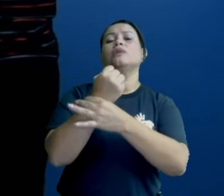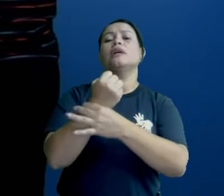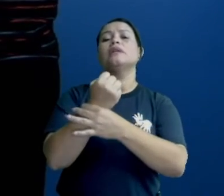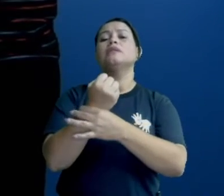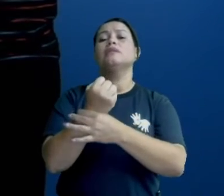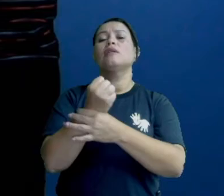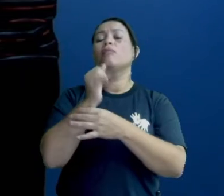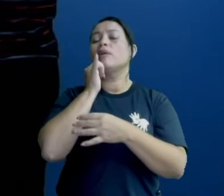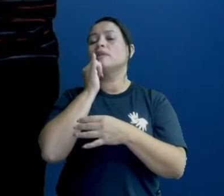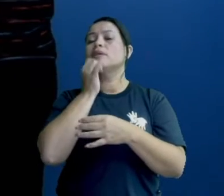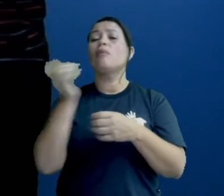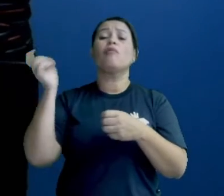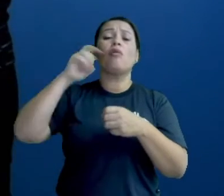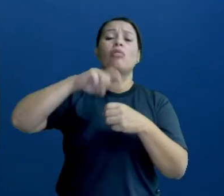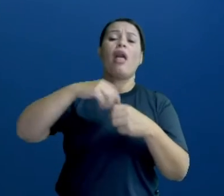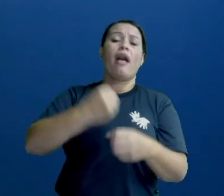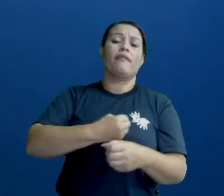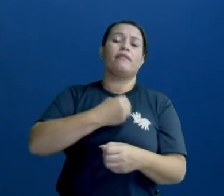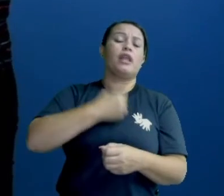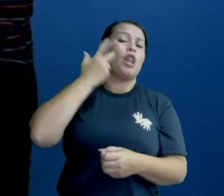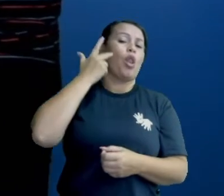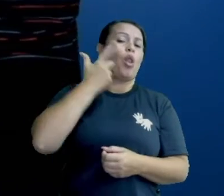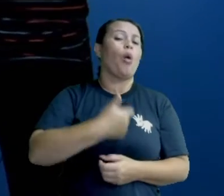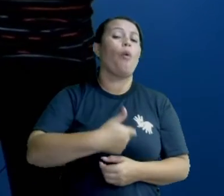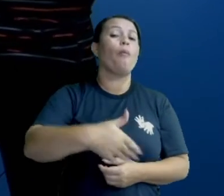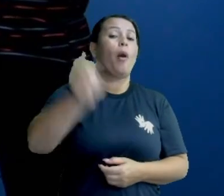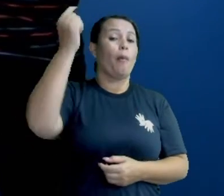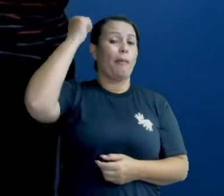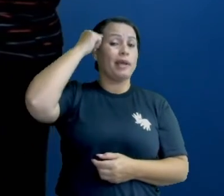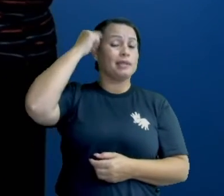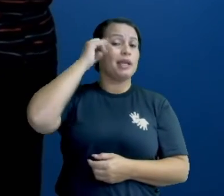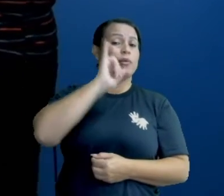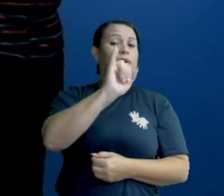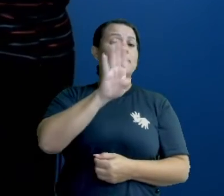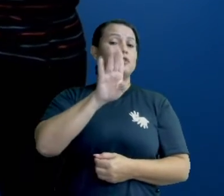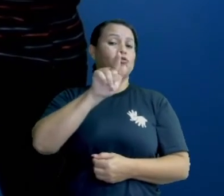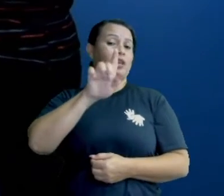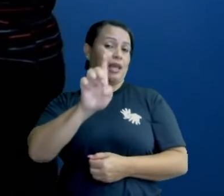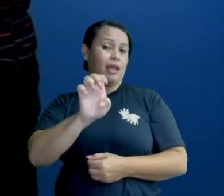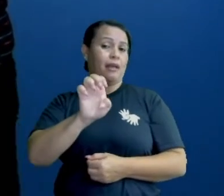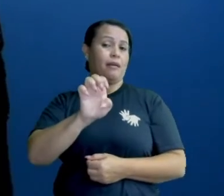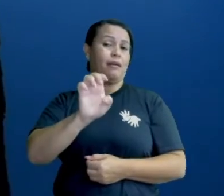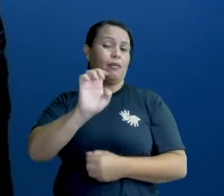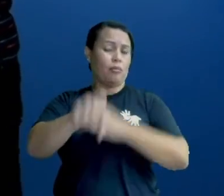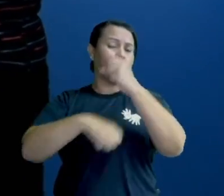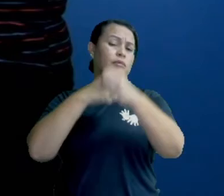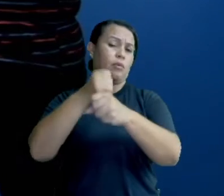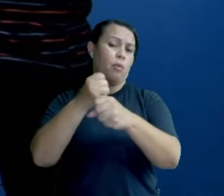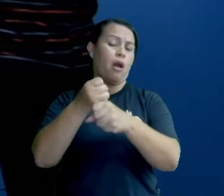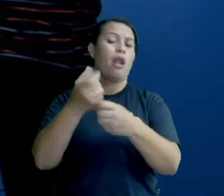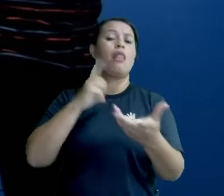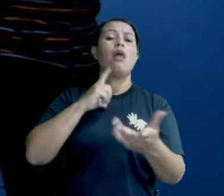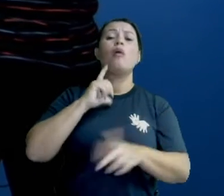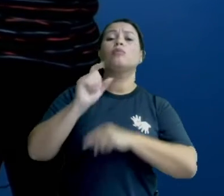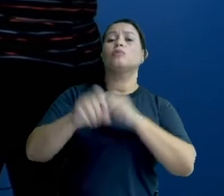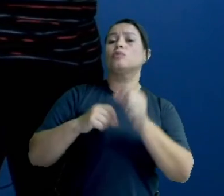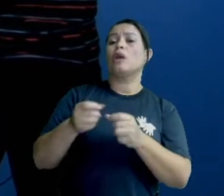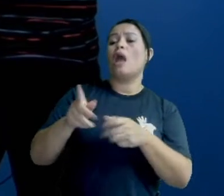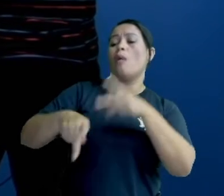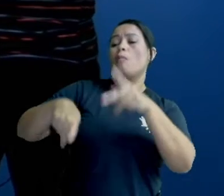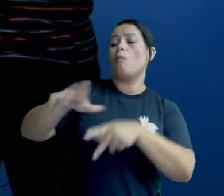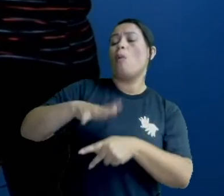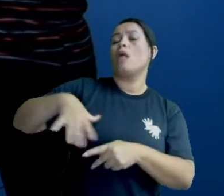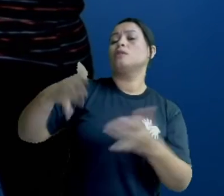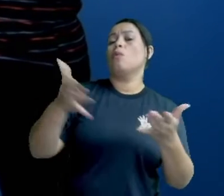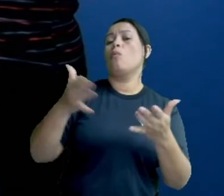voltar à nossa normalidade, então a gente pode, né, pensar nesse censo ano que vem, tá? Então a gente tem uma população hoje de